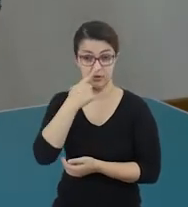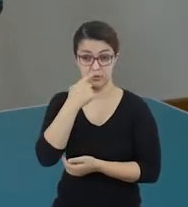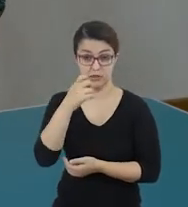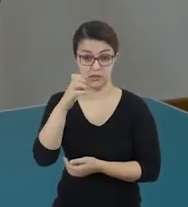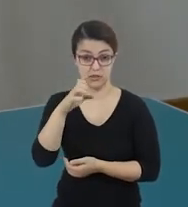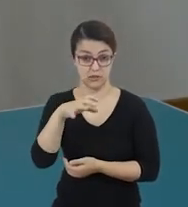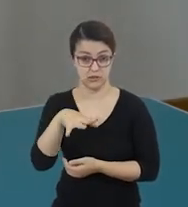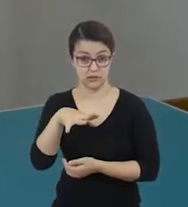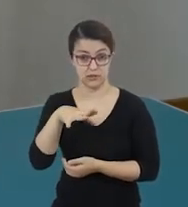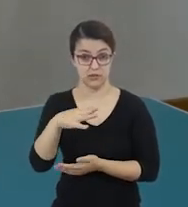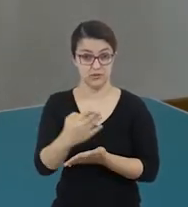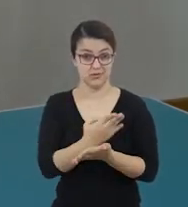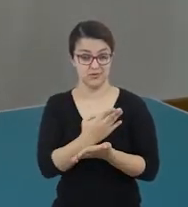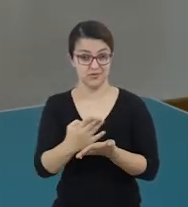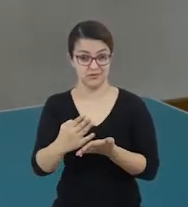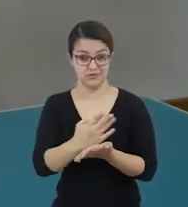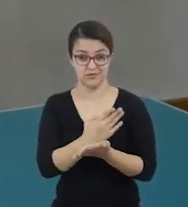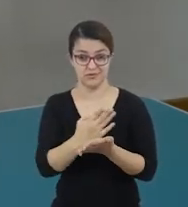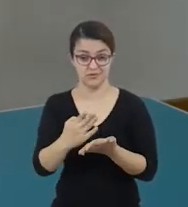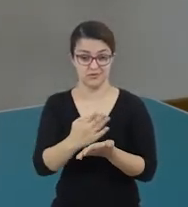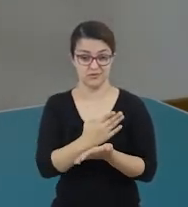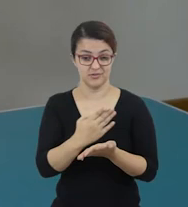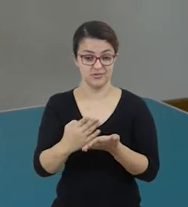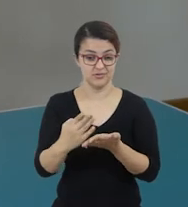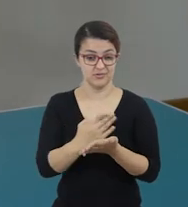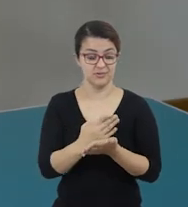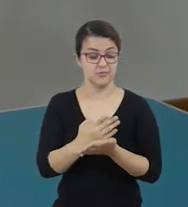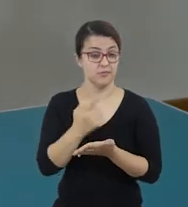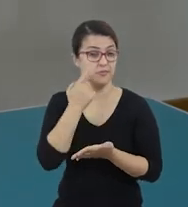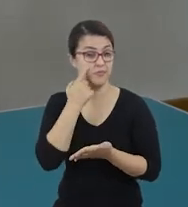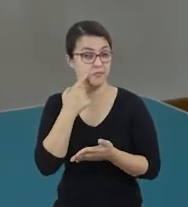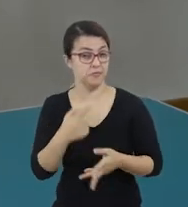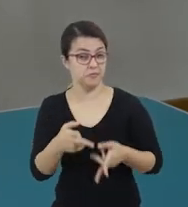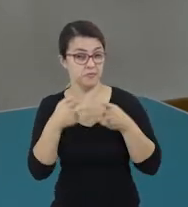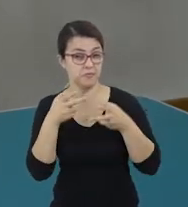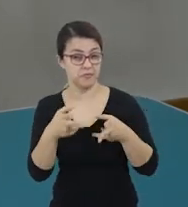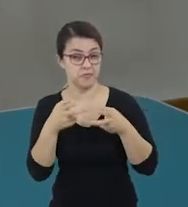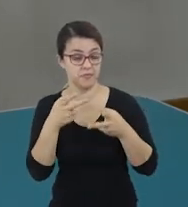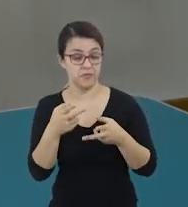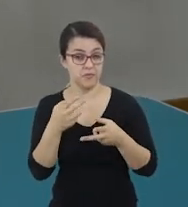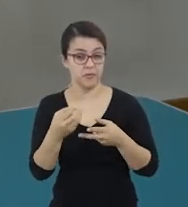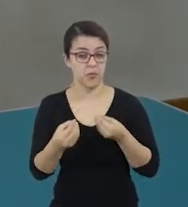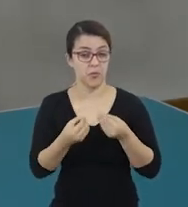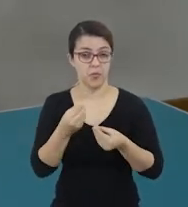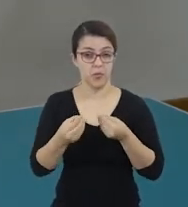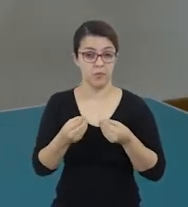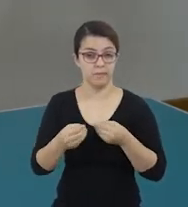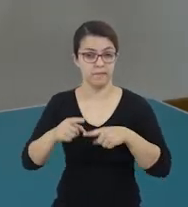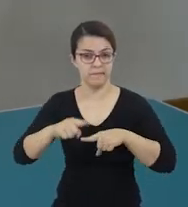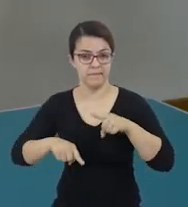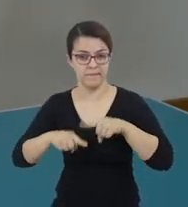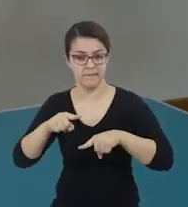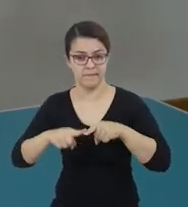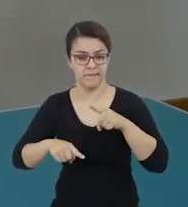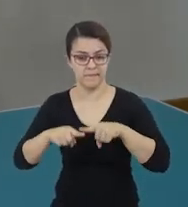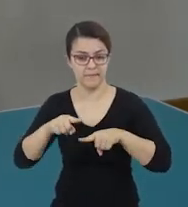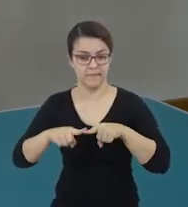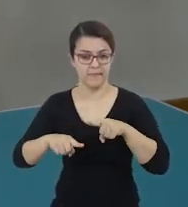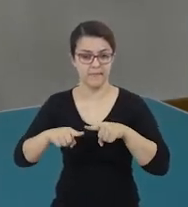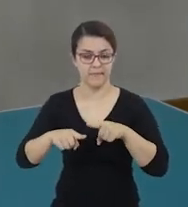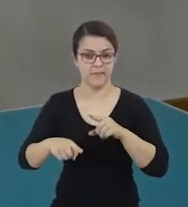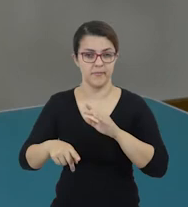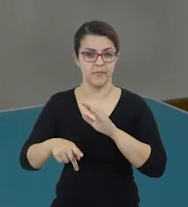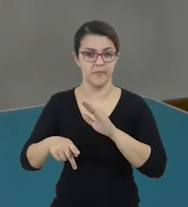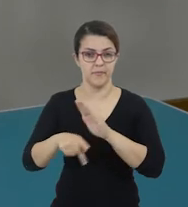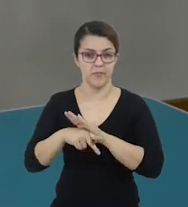lixo, essa semana nós entraremos um pouquinho mais a profundo, onde nós vamos ver sobre embalagens recicláveis,